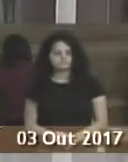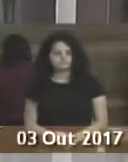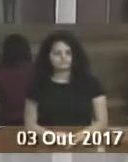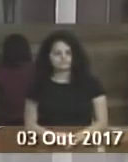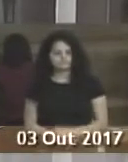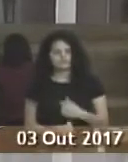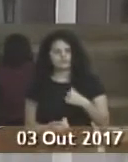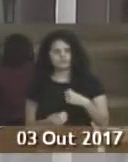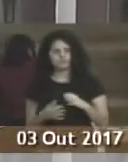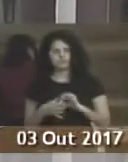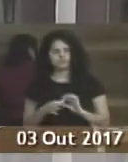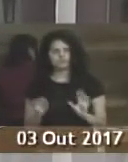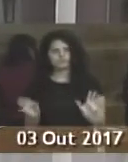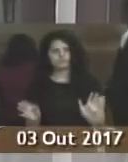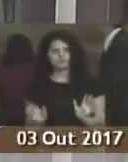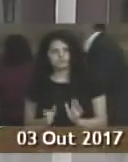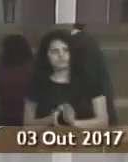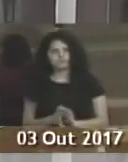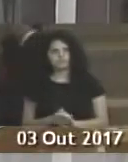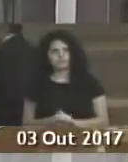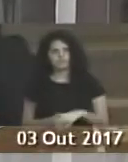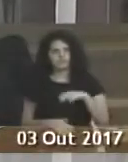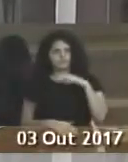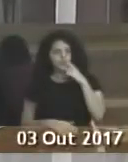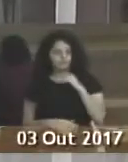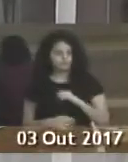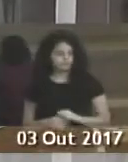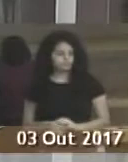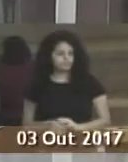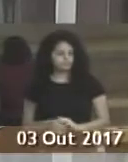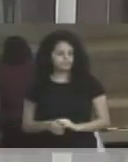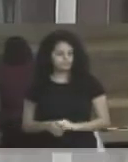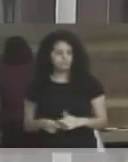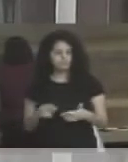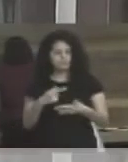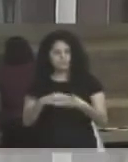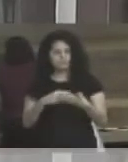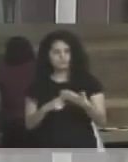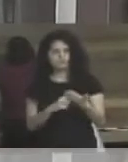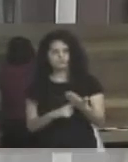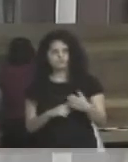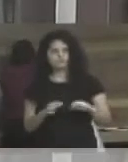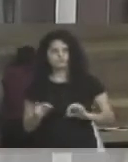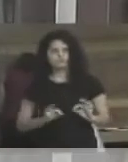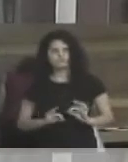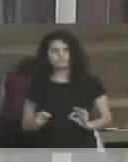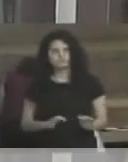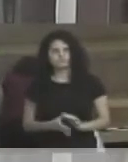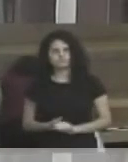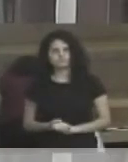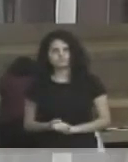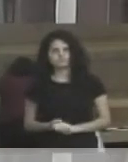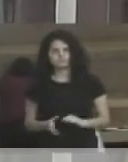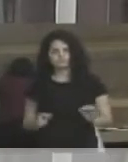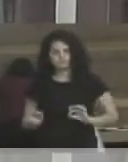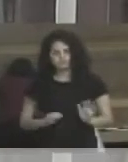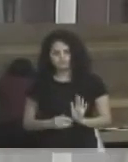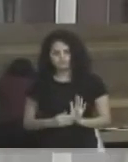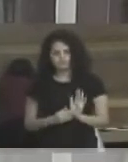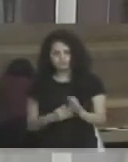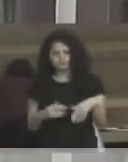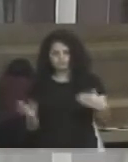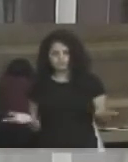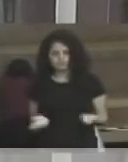Vou iniciar a nossa fala no expediente, pautando os nossos projetos, né, projetos que apresentamos hoje. Primeiro,